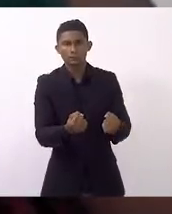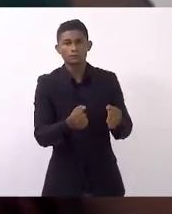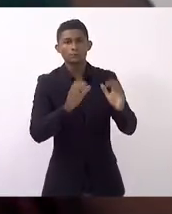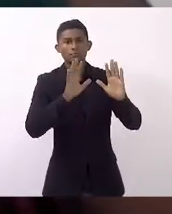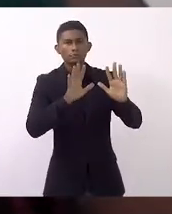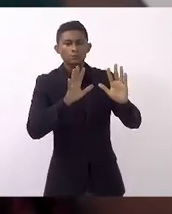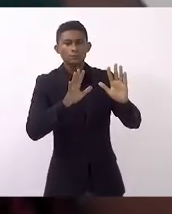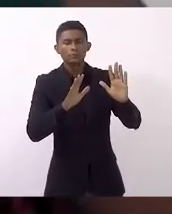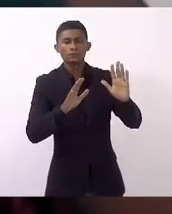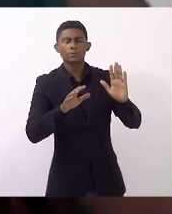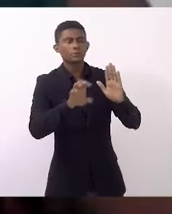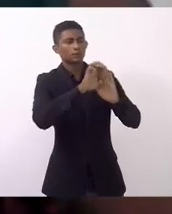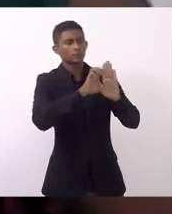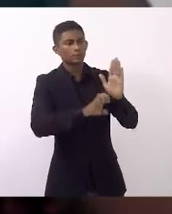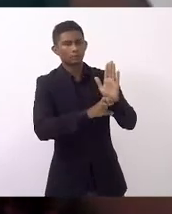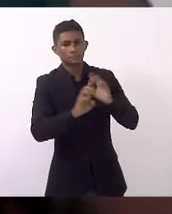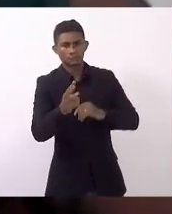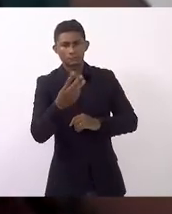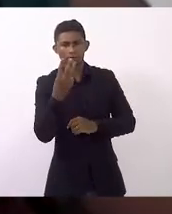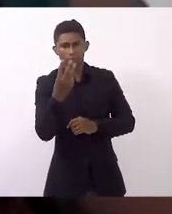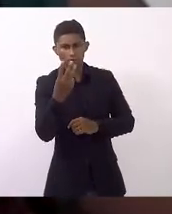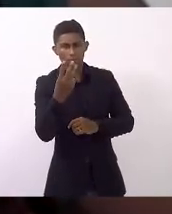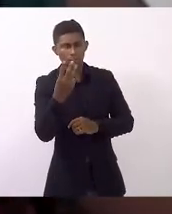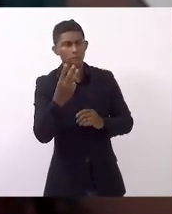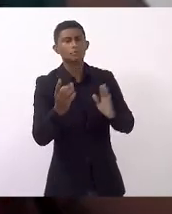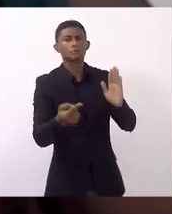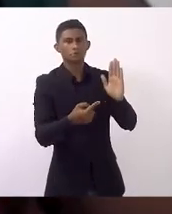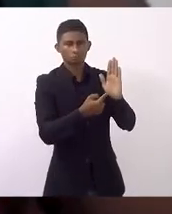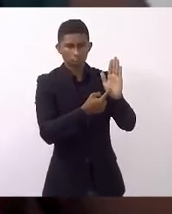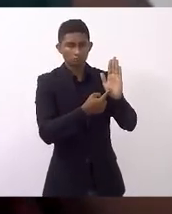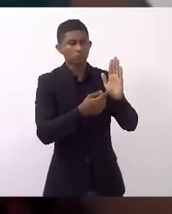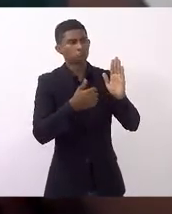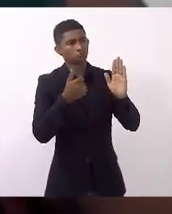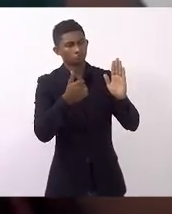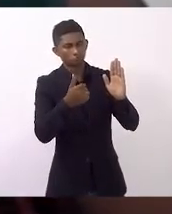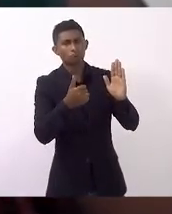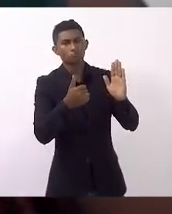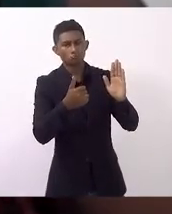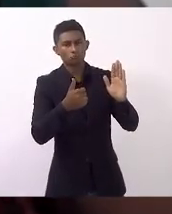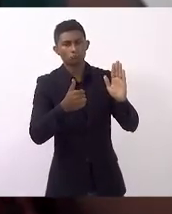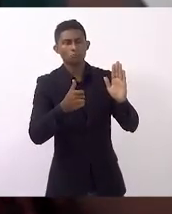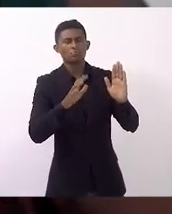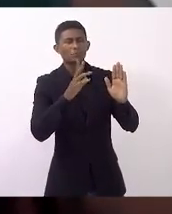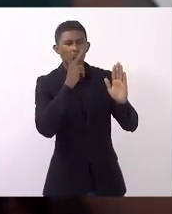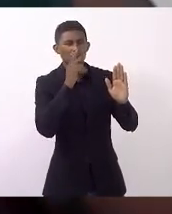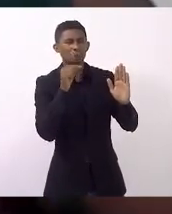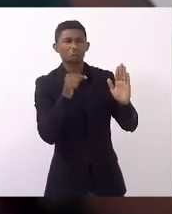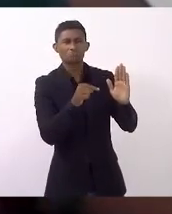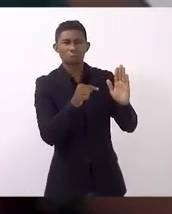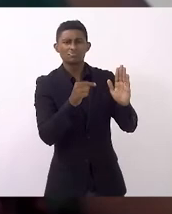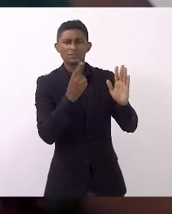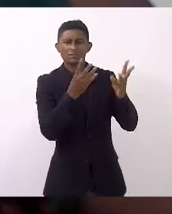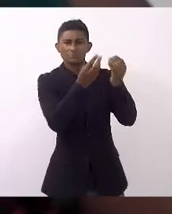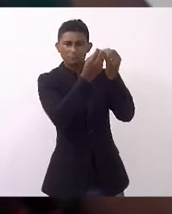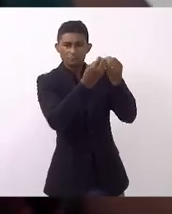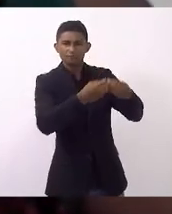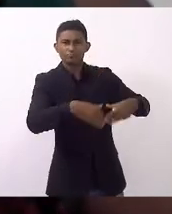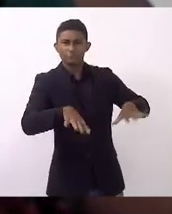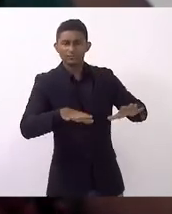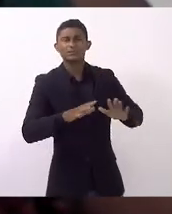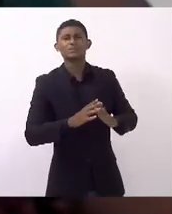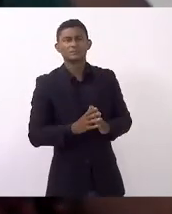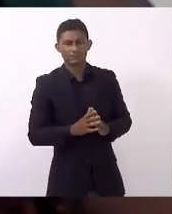número 3 torna o projeto autorizativo, retirando a sua eficácia, o que prejudica o